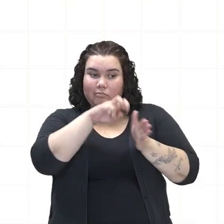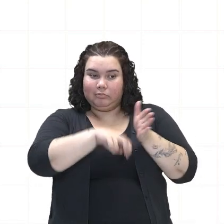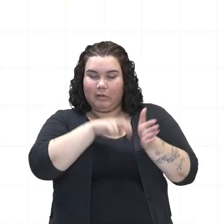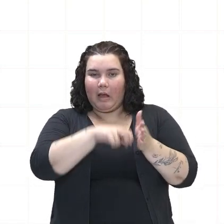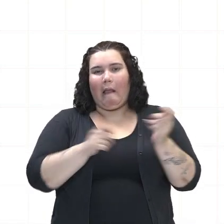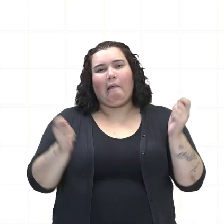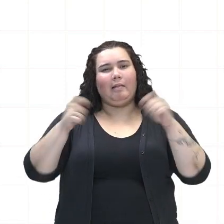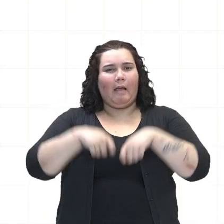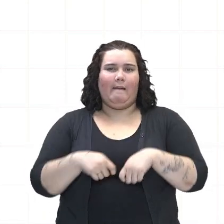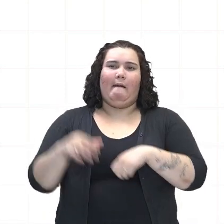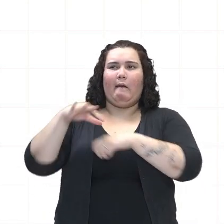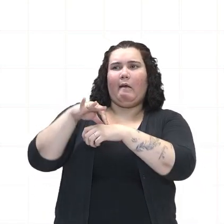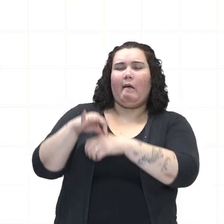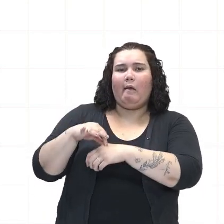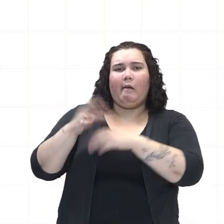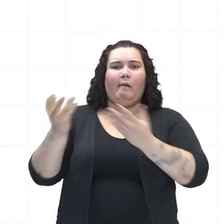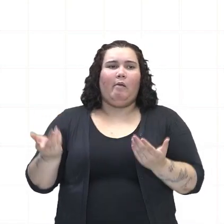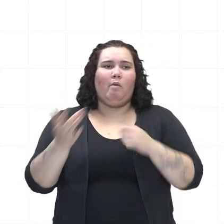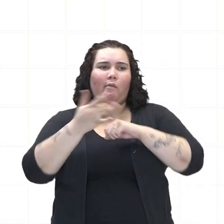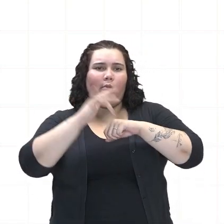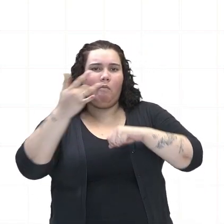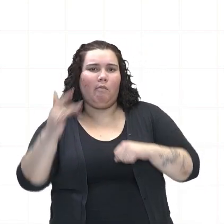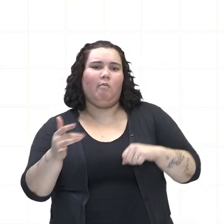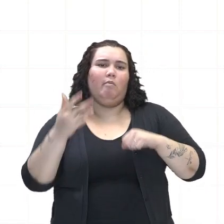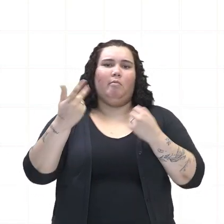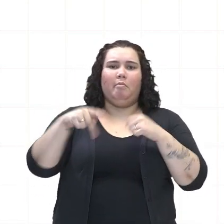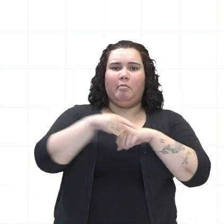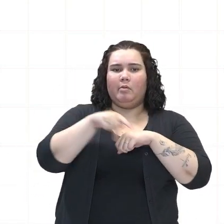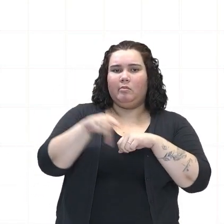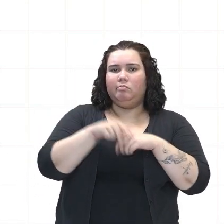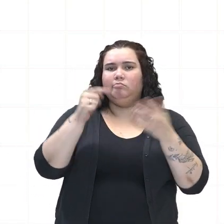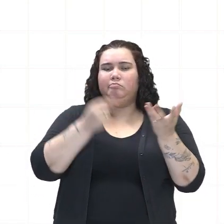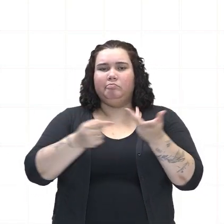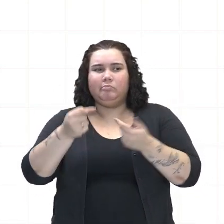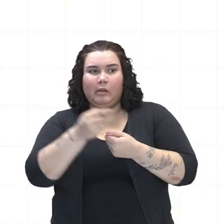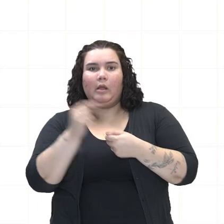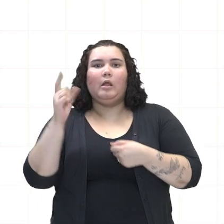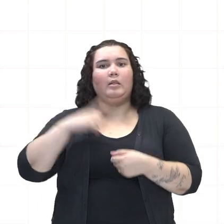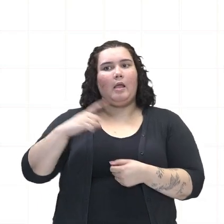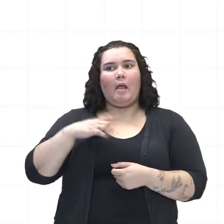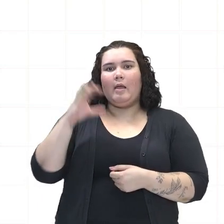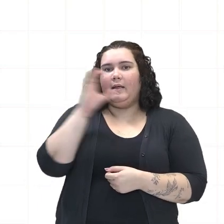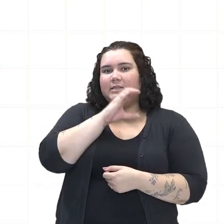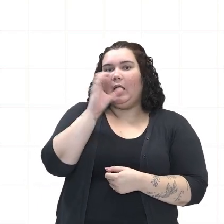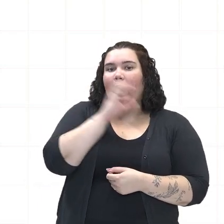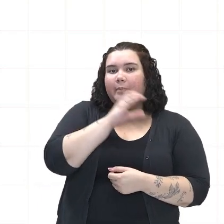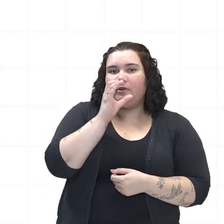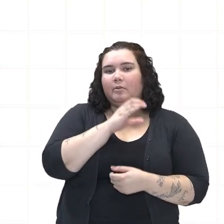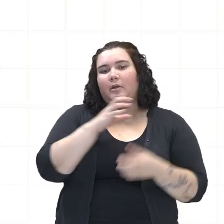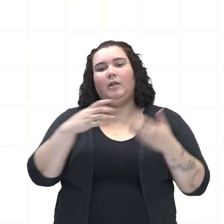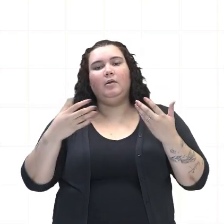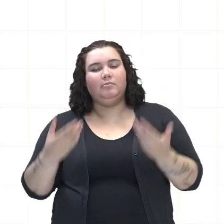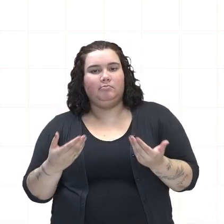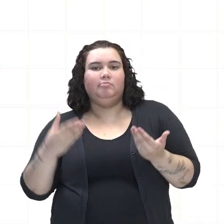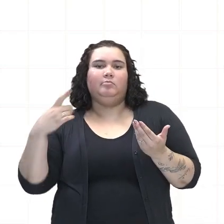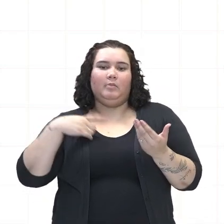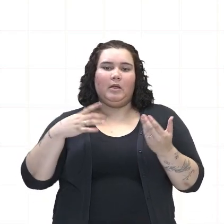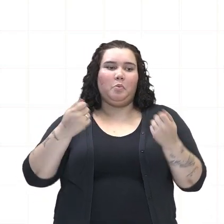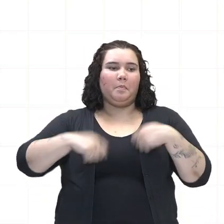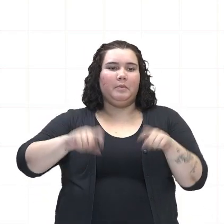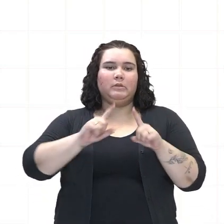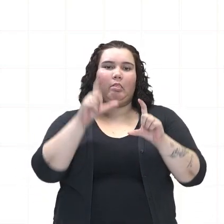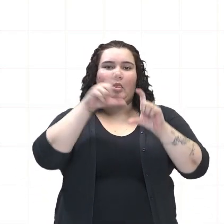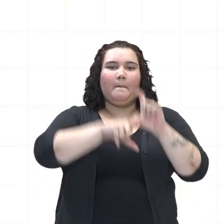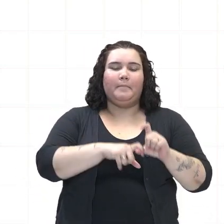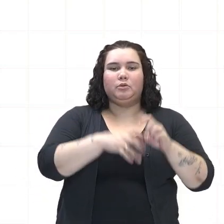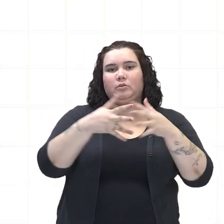esses minérios, esses grãos aí de maneira constante, né? Sem depender de vários caminhões. Uma